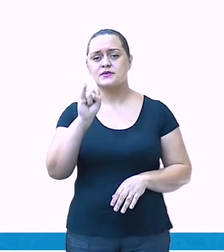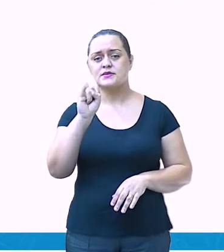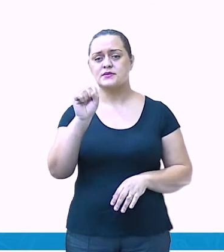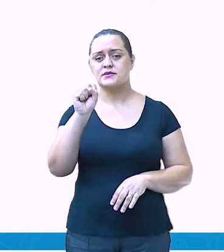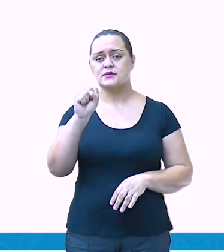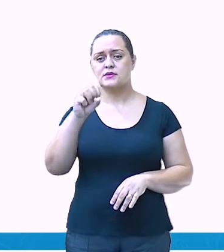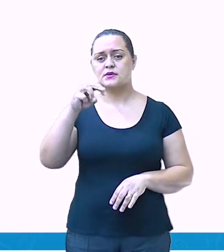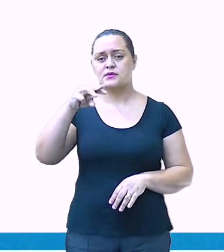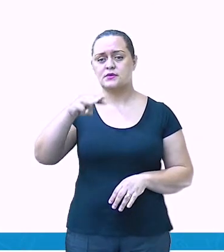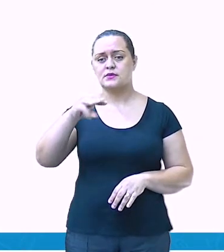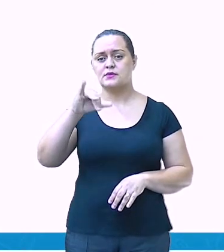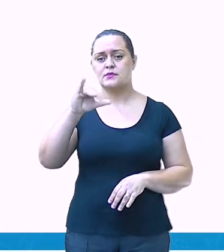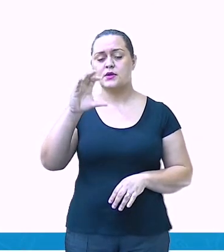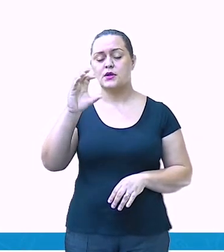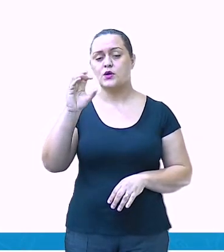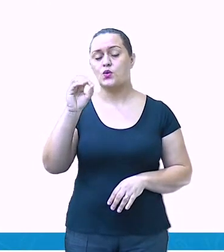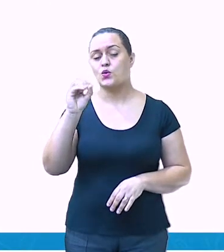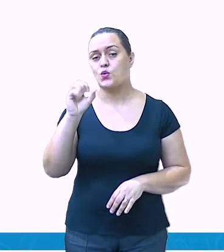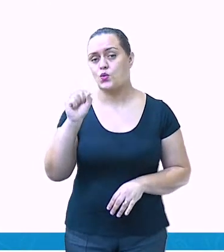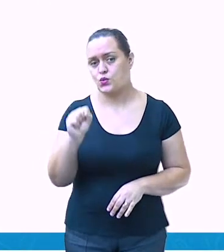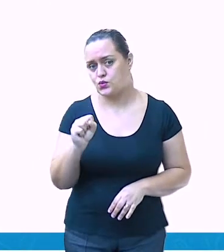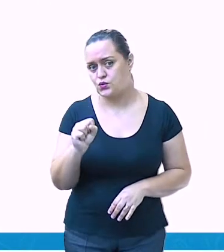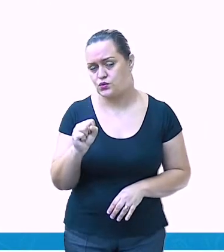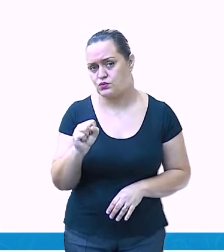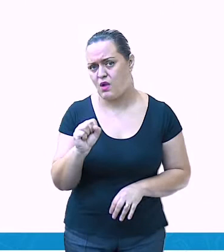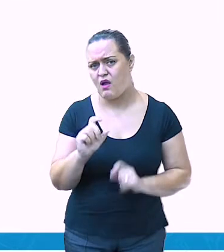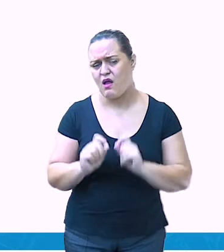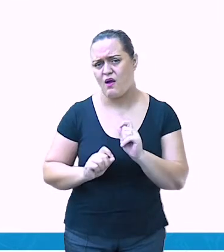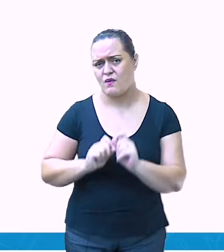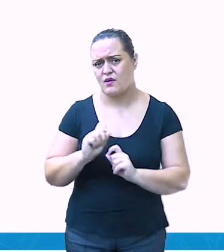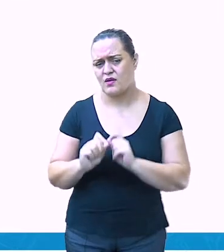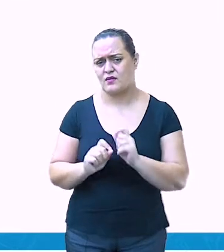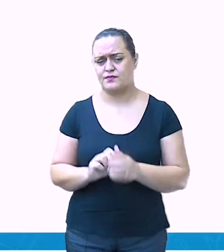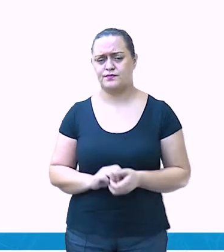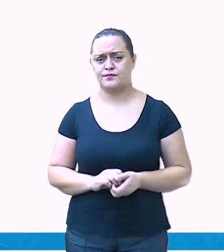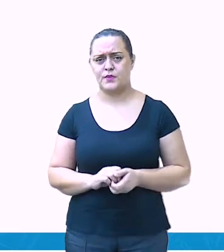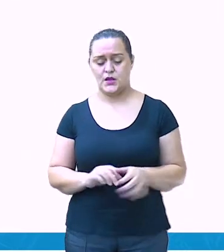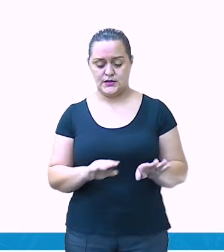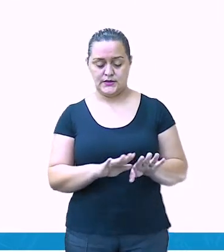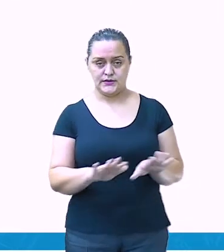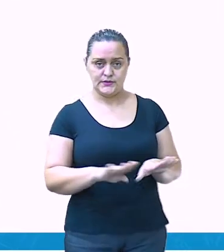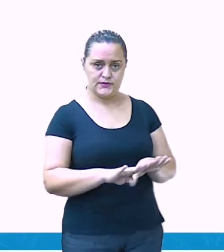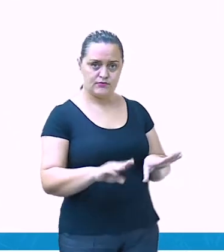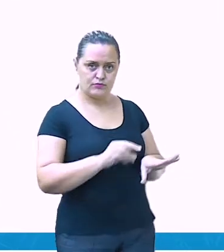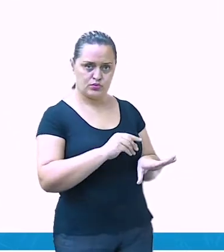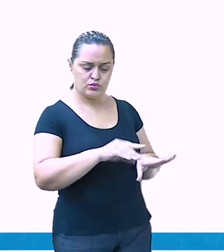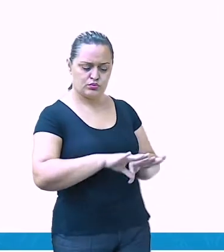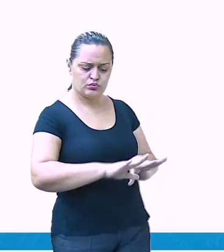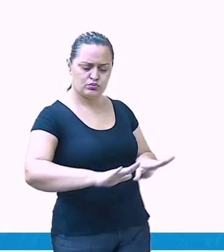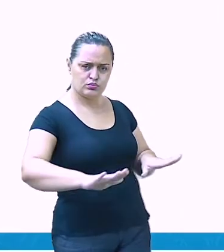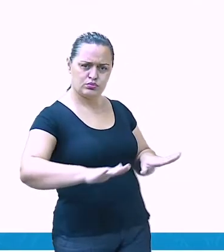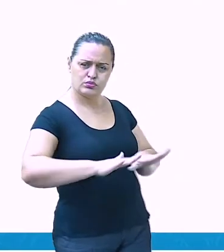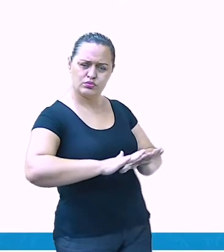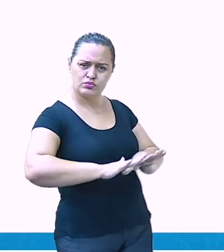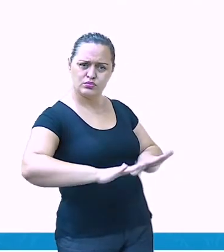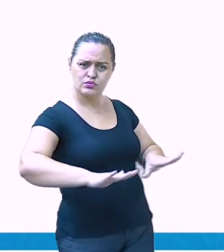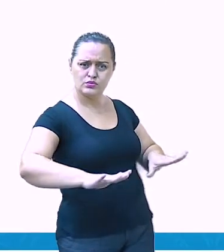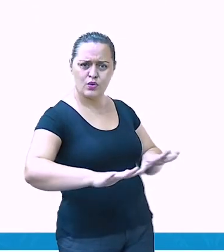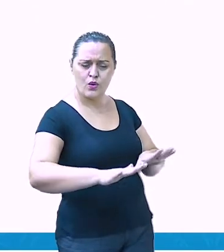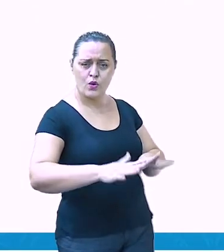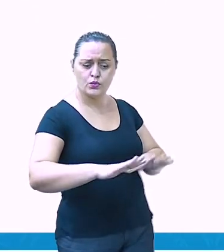que acontecem com uma vibração, né, na superfície da Terra,